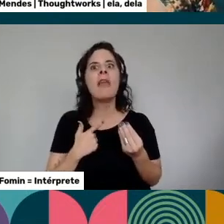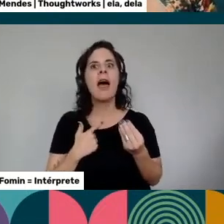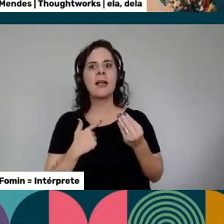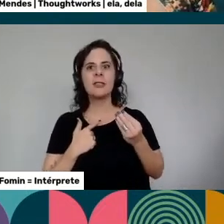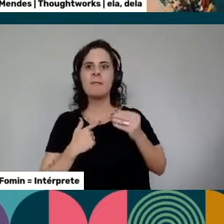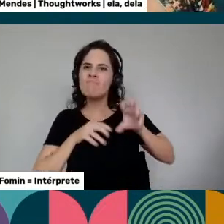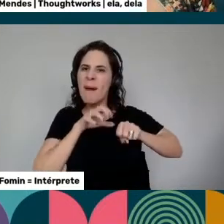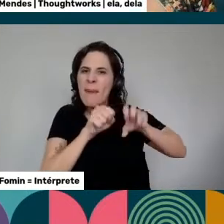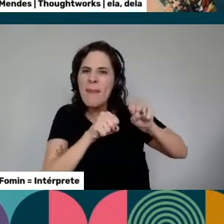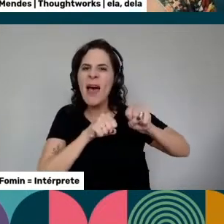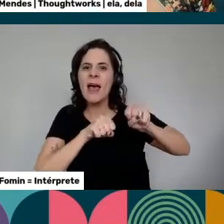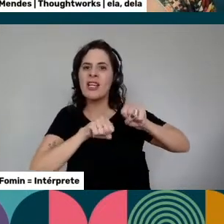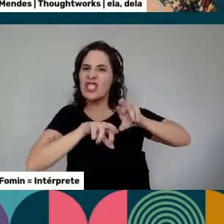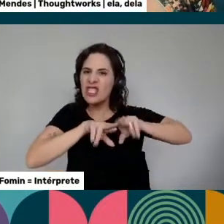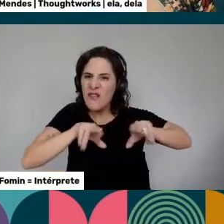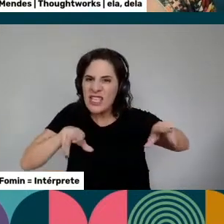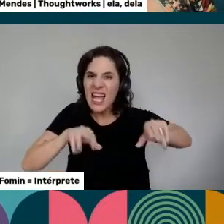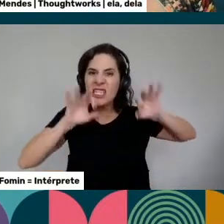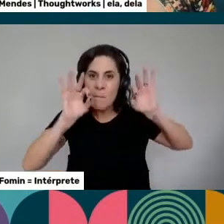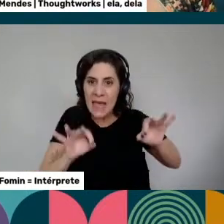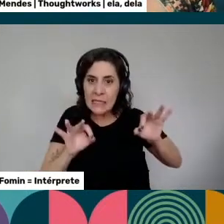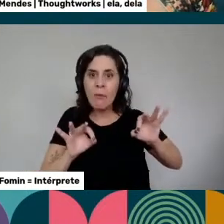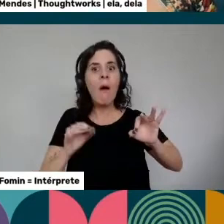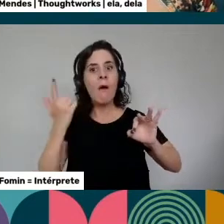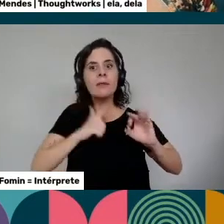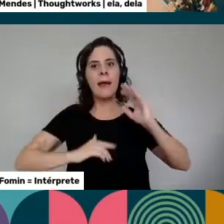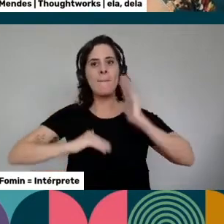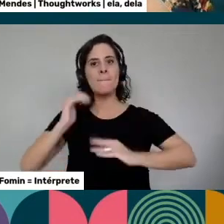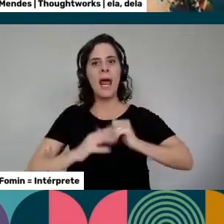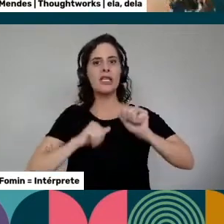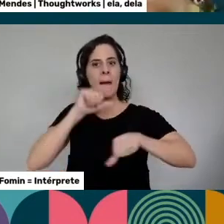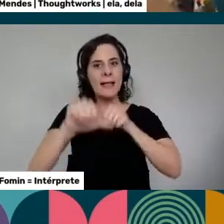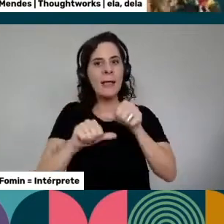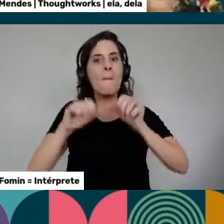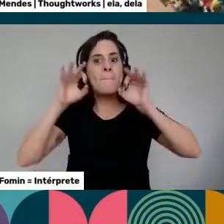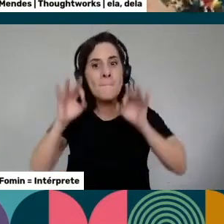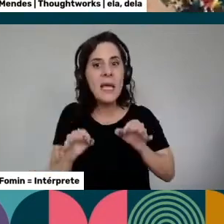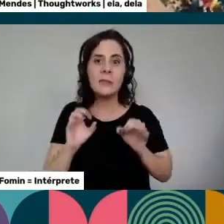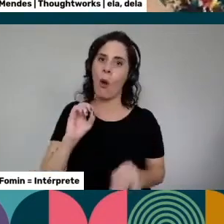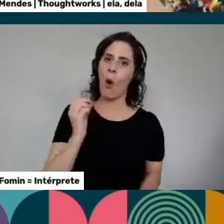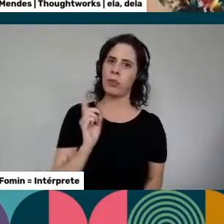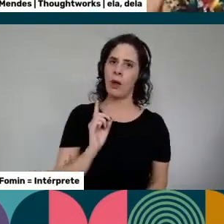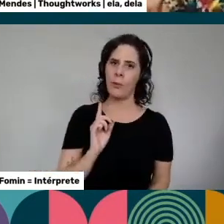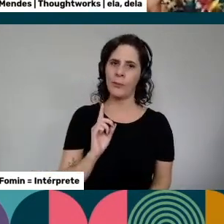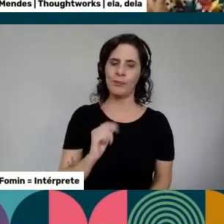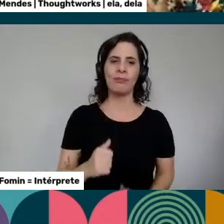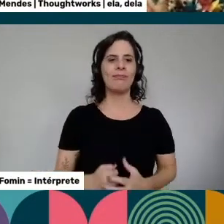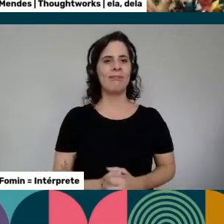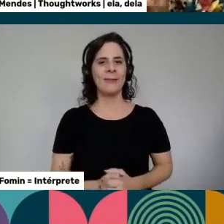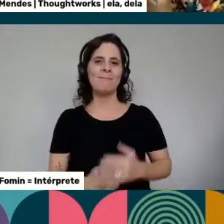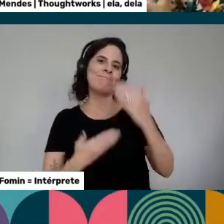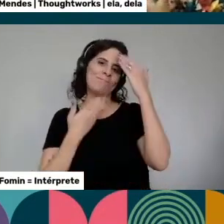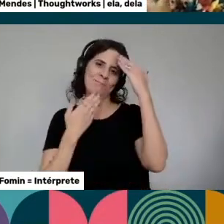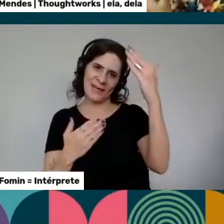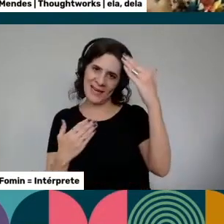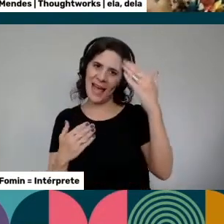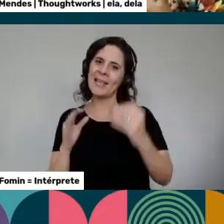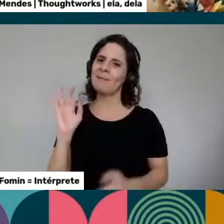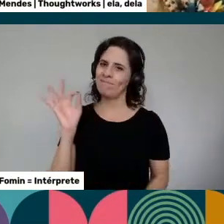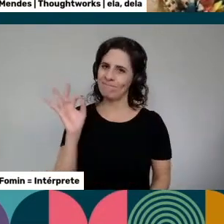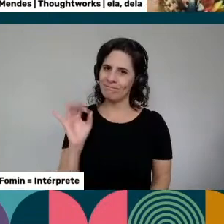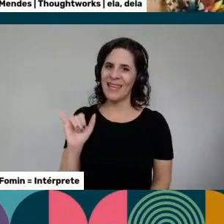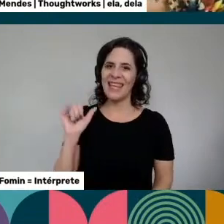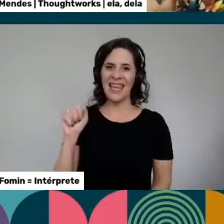isso, de fato, se transforma em ação e mudança. Obrigada, Iana. E é isso, né? Intencionalidade